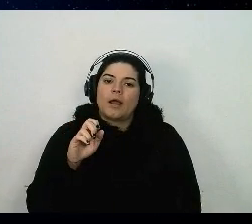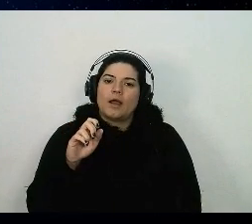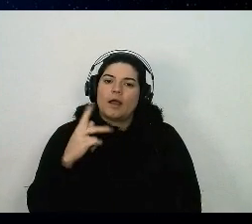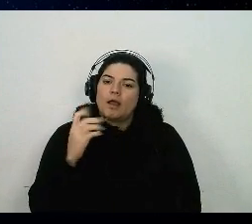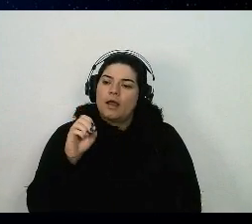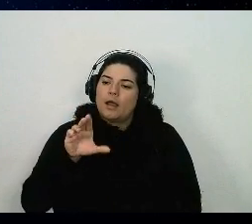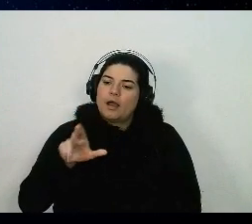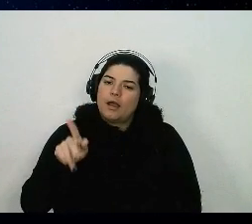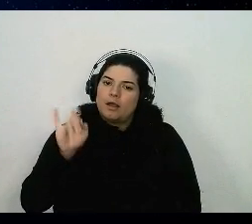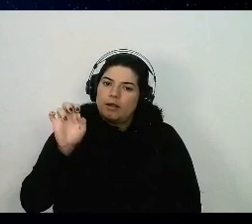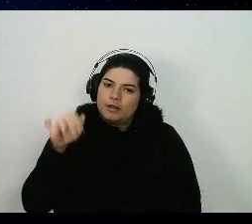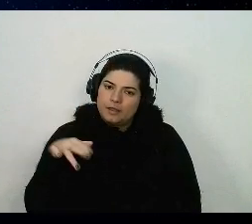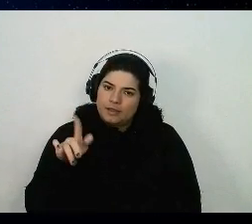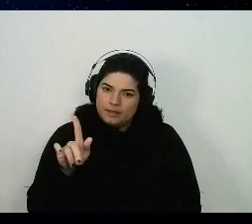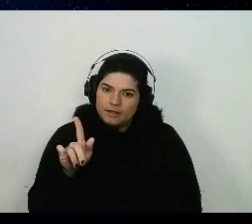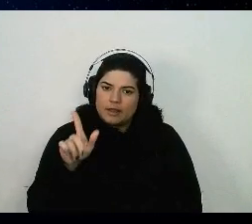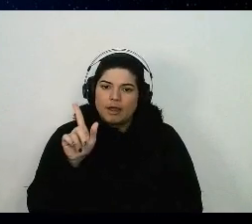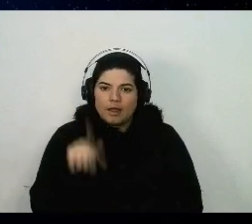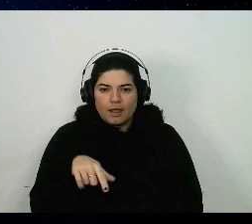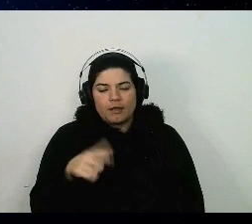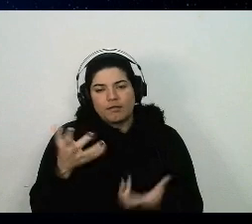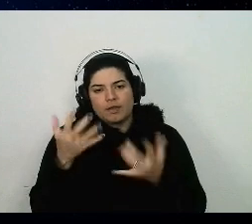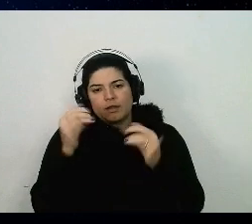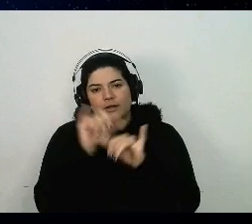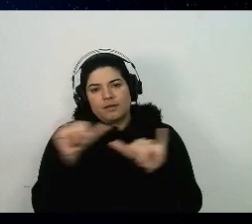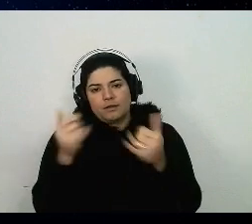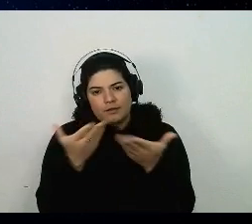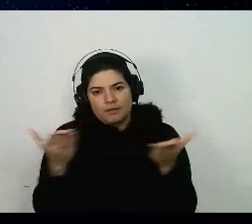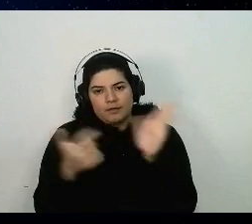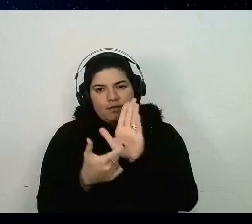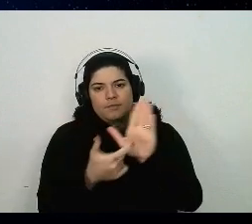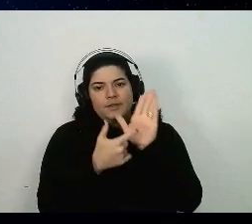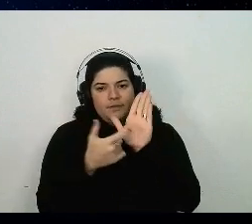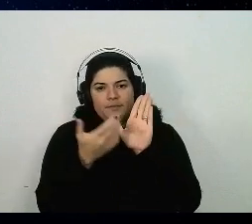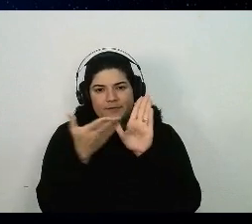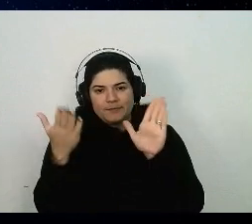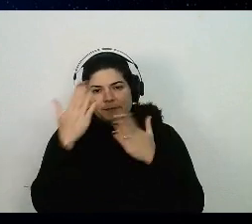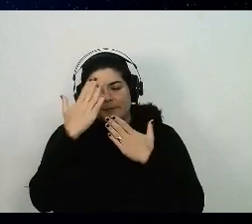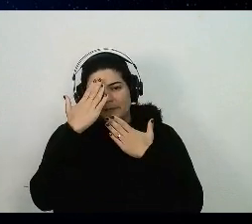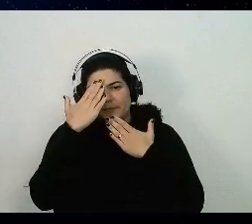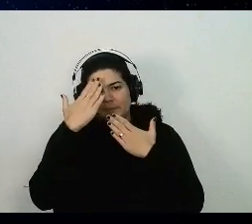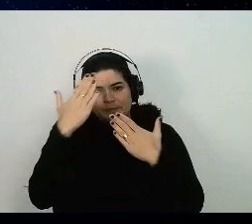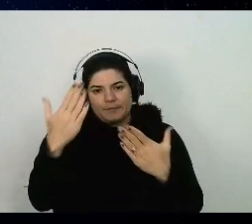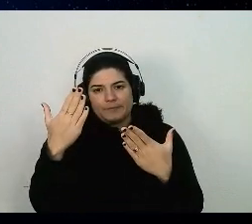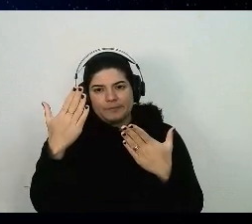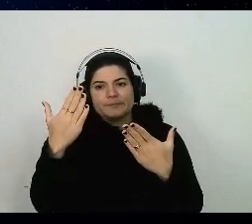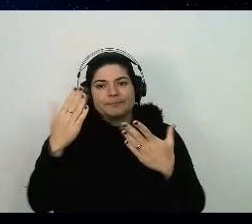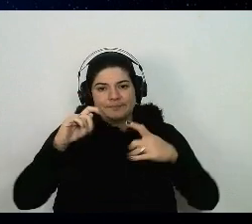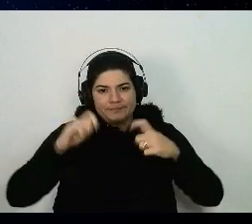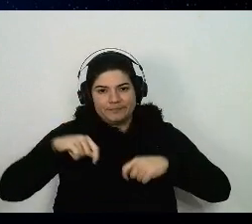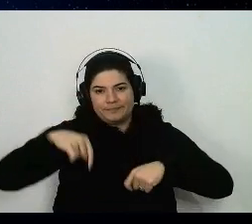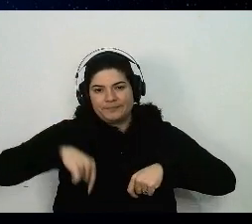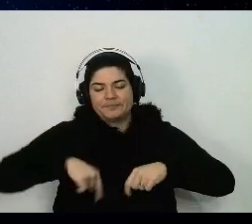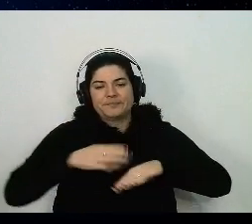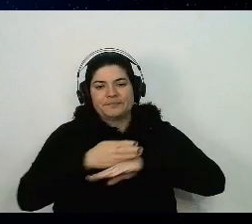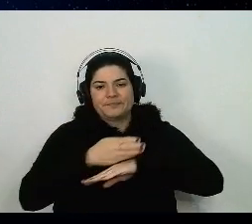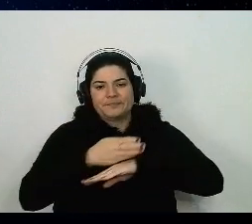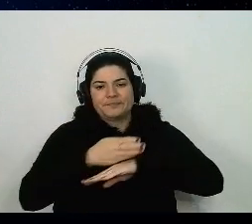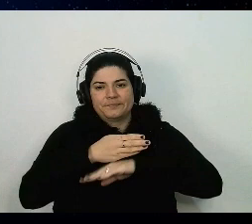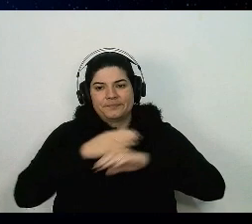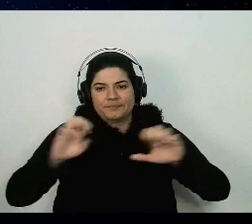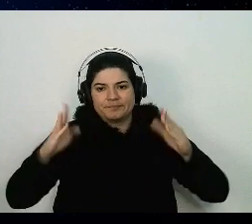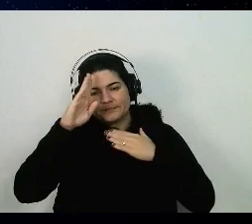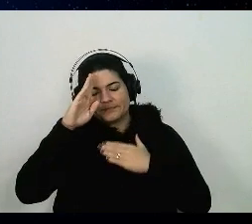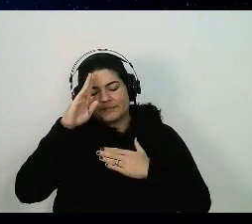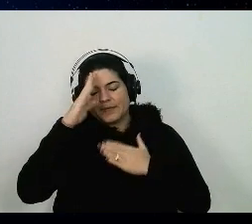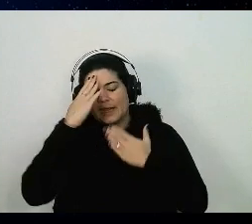Acho que era isso que eu tinha para apresentar hoje, pessoal. Agradeço poder participar do evento. Um agradecimento especial a toda a equipe